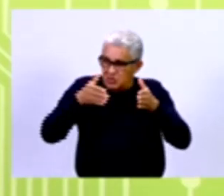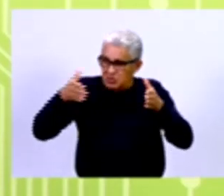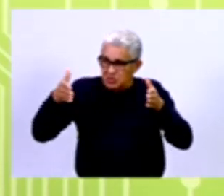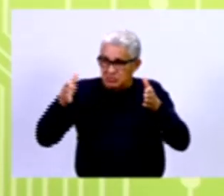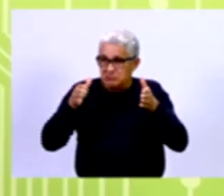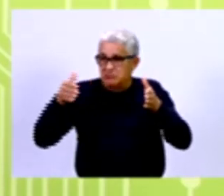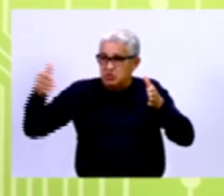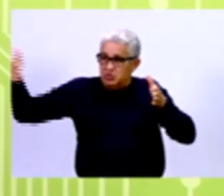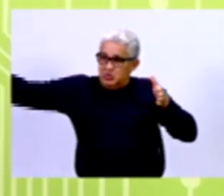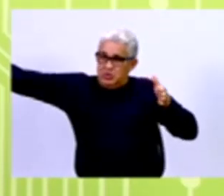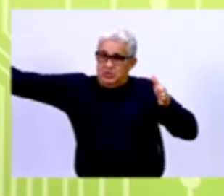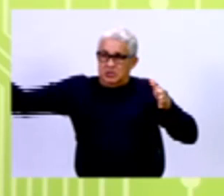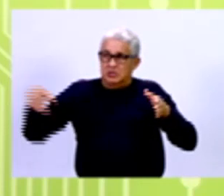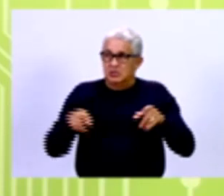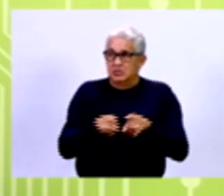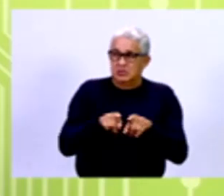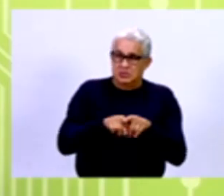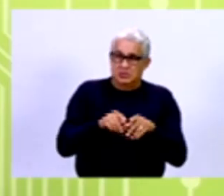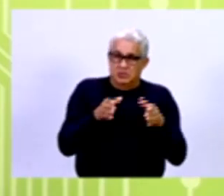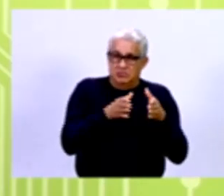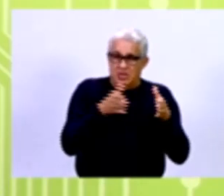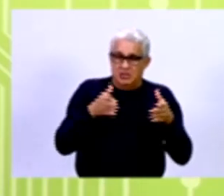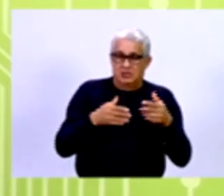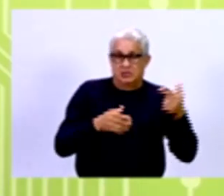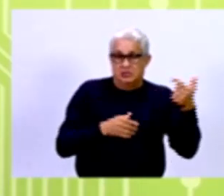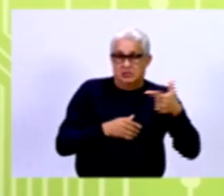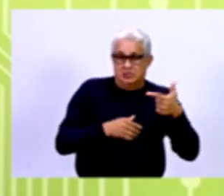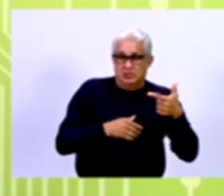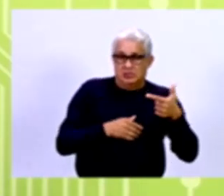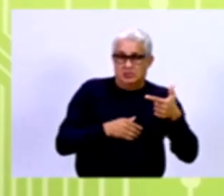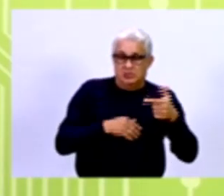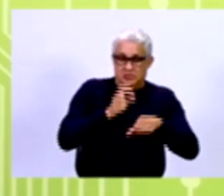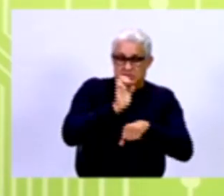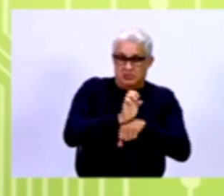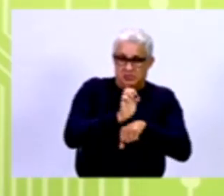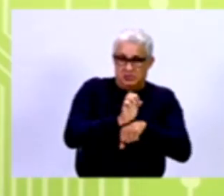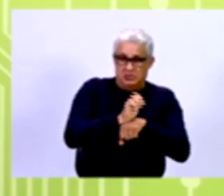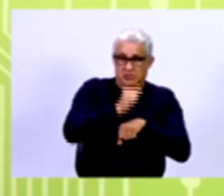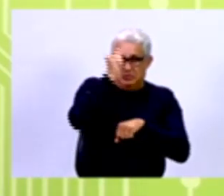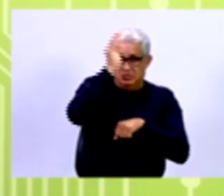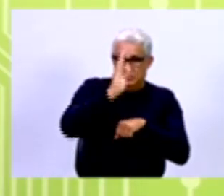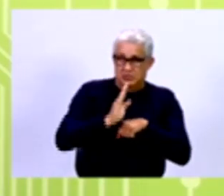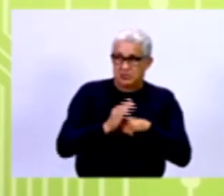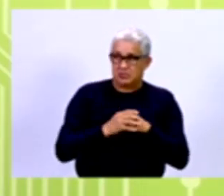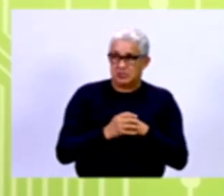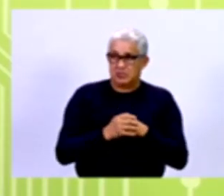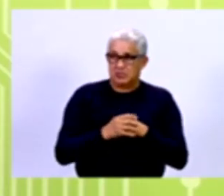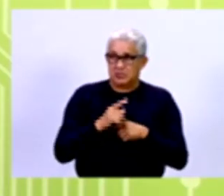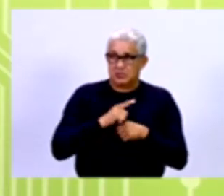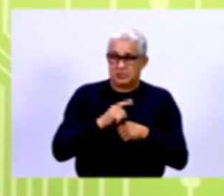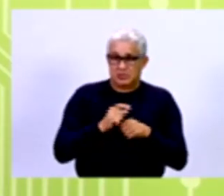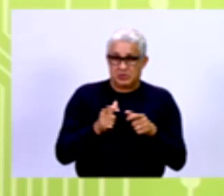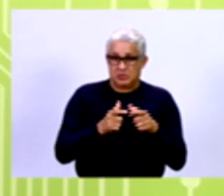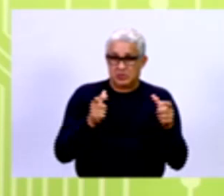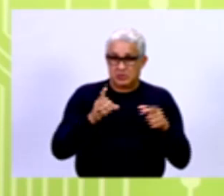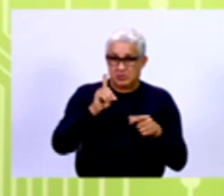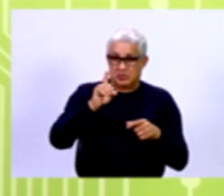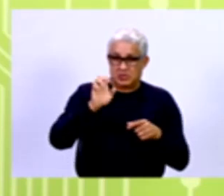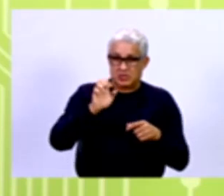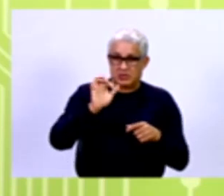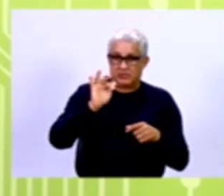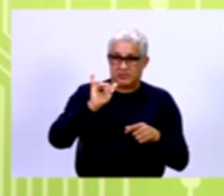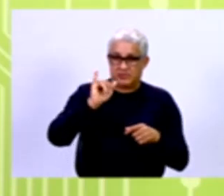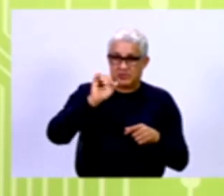de certa forma, essas previsões. Em segundo lugar, o Estado brasileiro está aumentando o